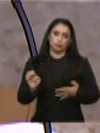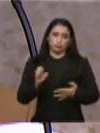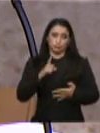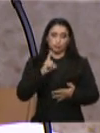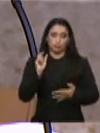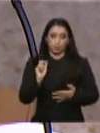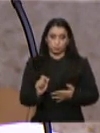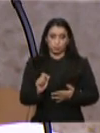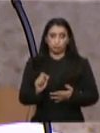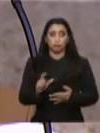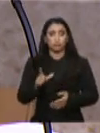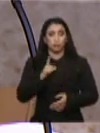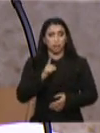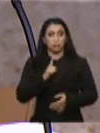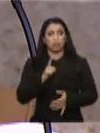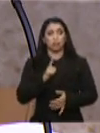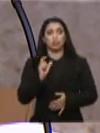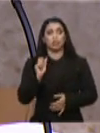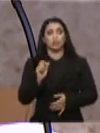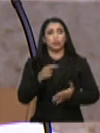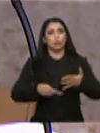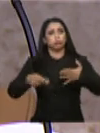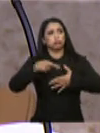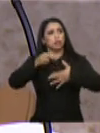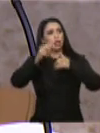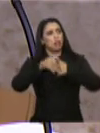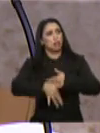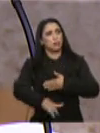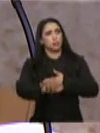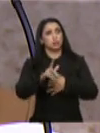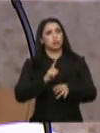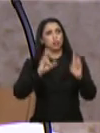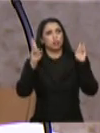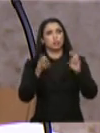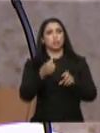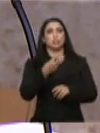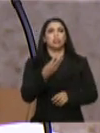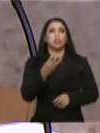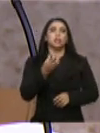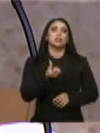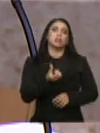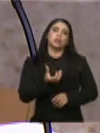611.503, submetido à sistemática da repercussão geral,